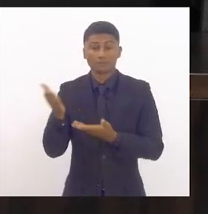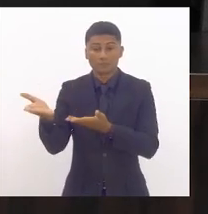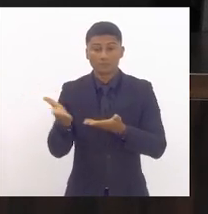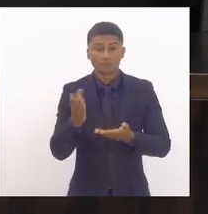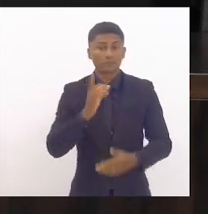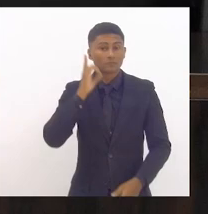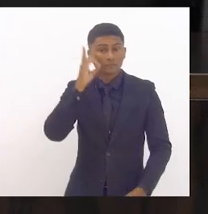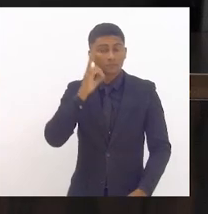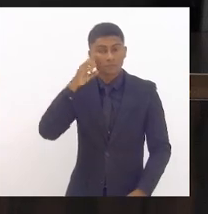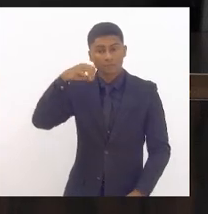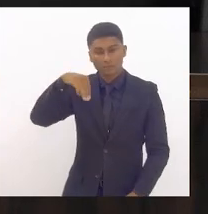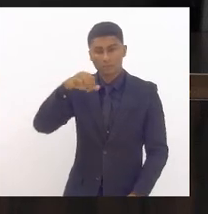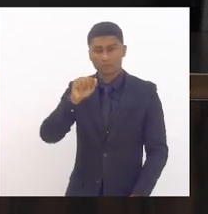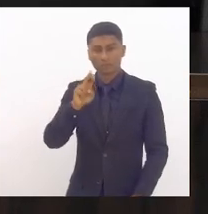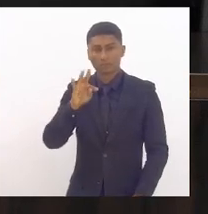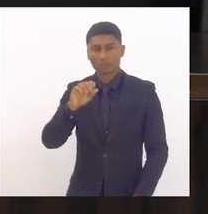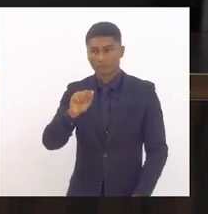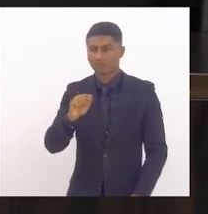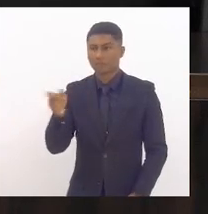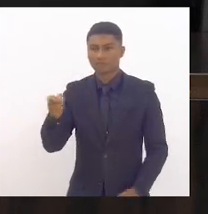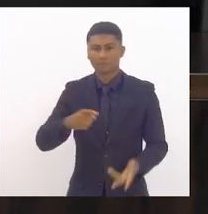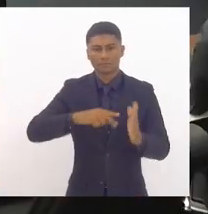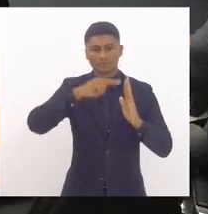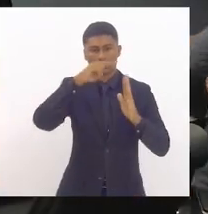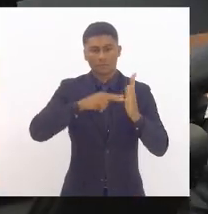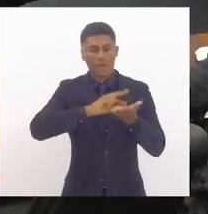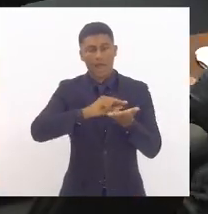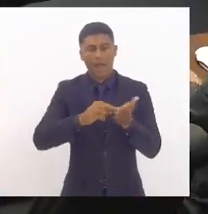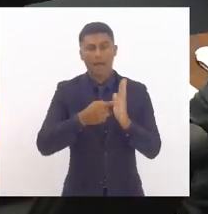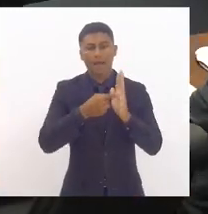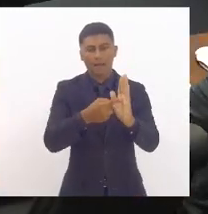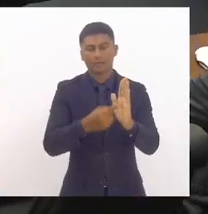Rocha a fazer a leitura da ata da sessão anterior.